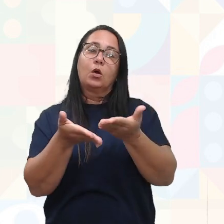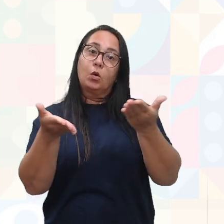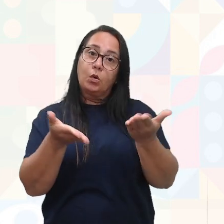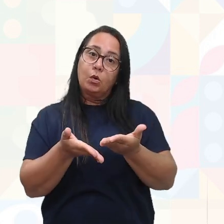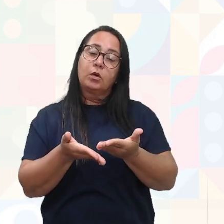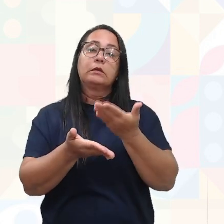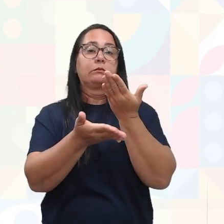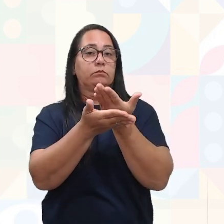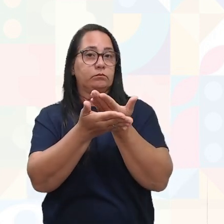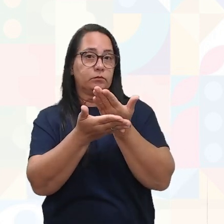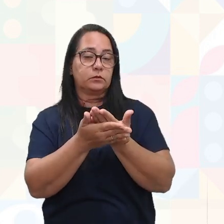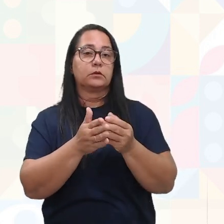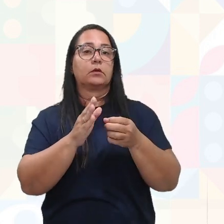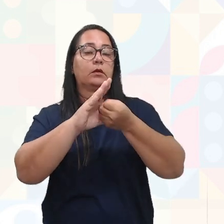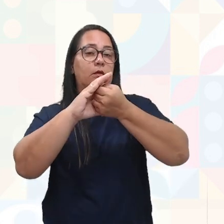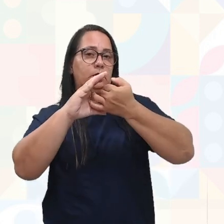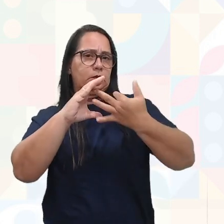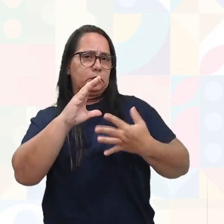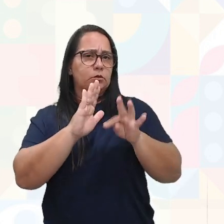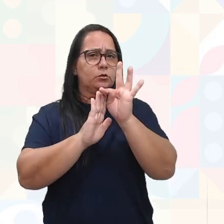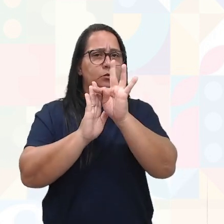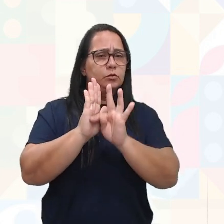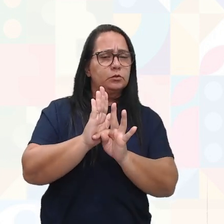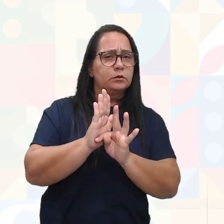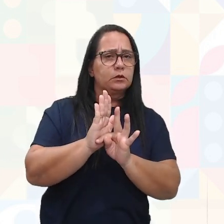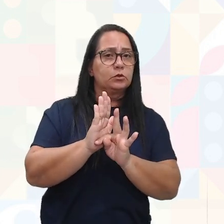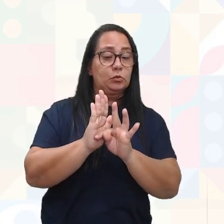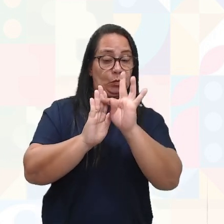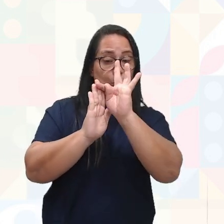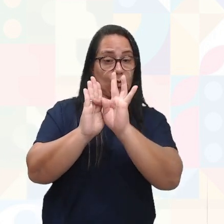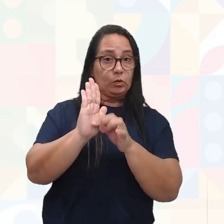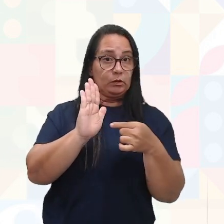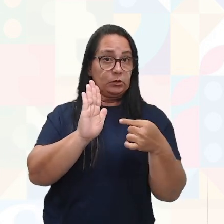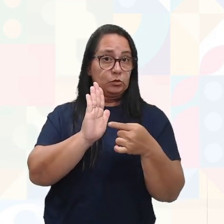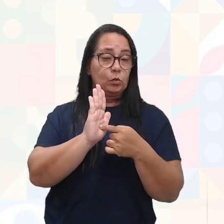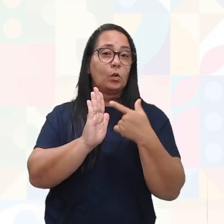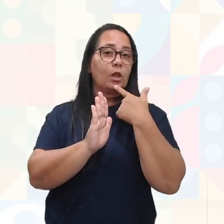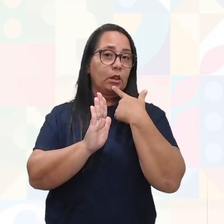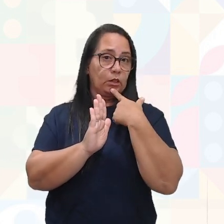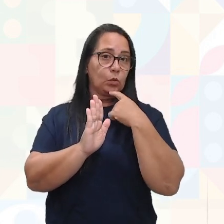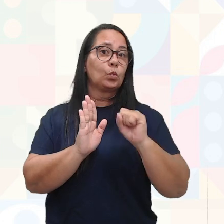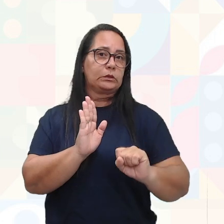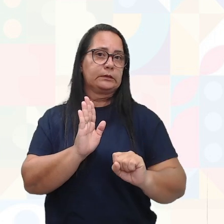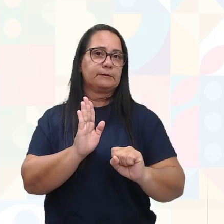do texto? Como assim, professor? O texto ele é uma unidade linguística,